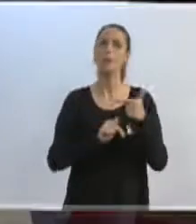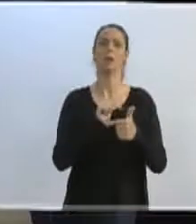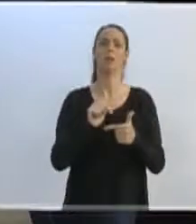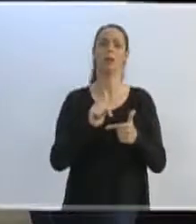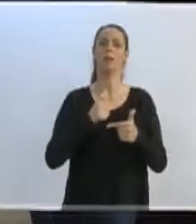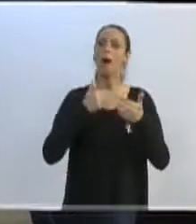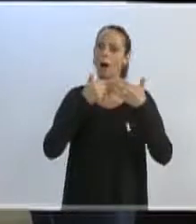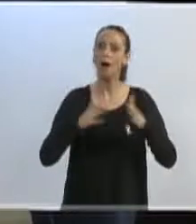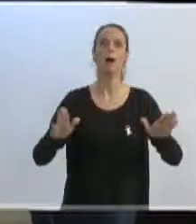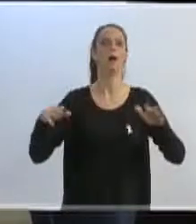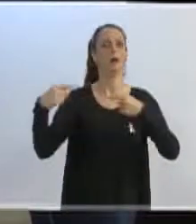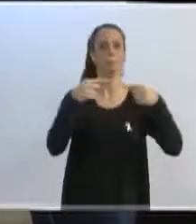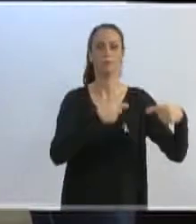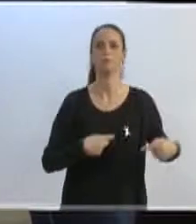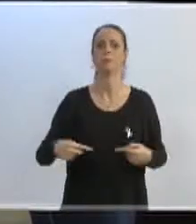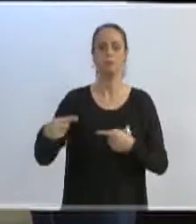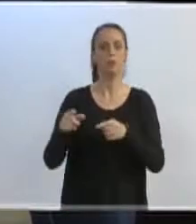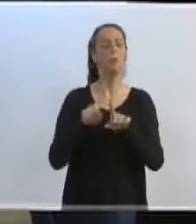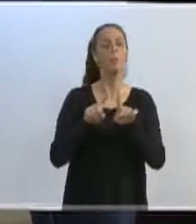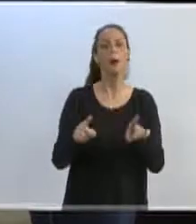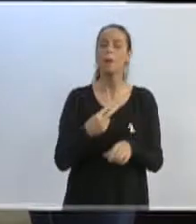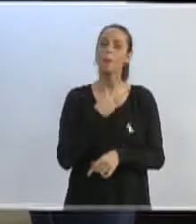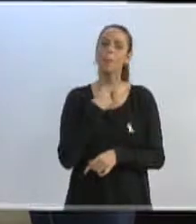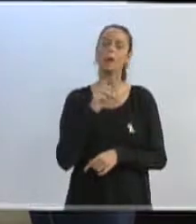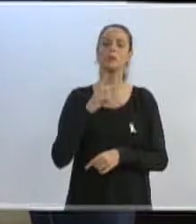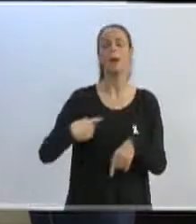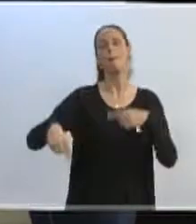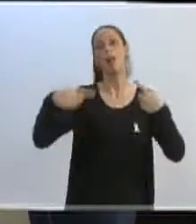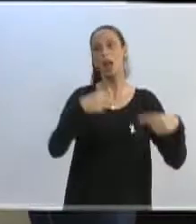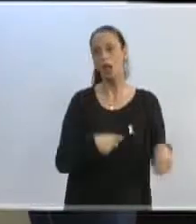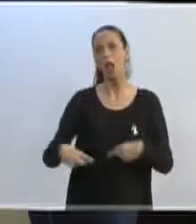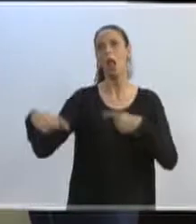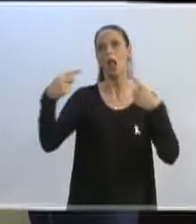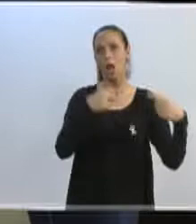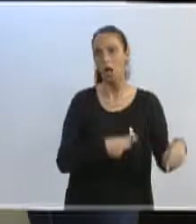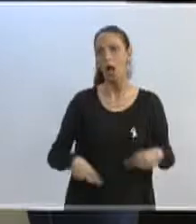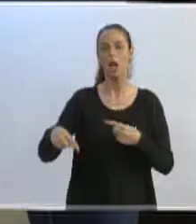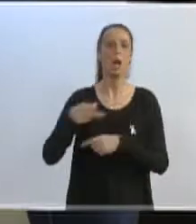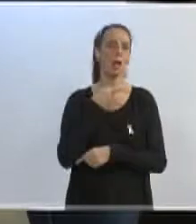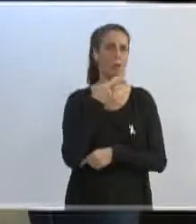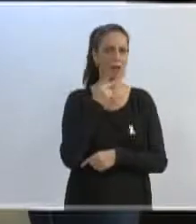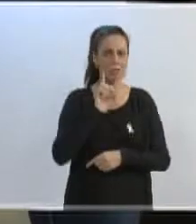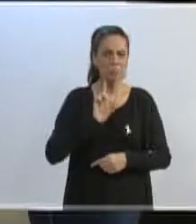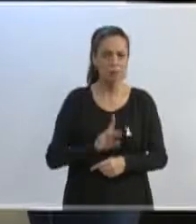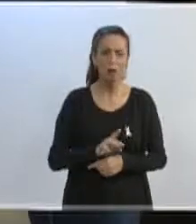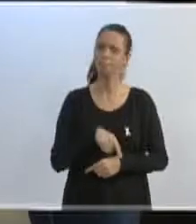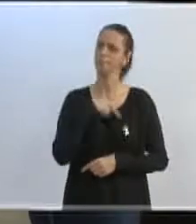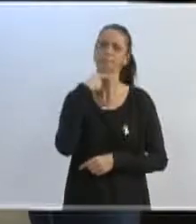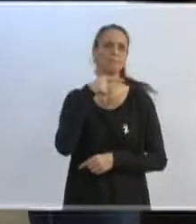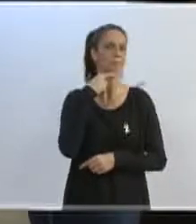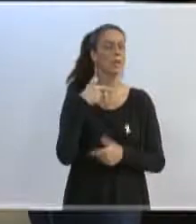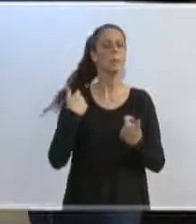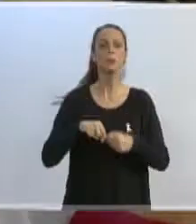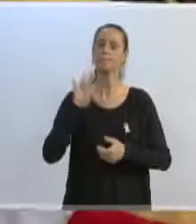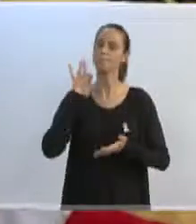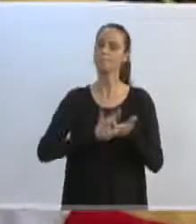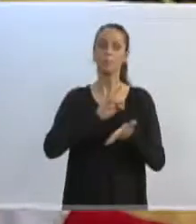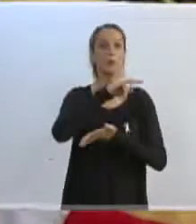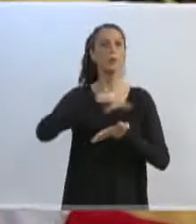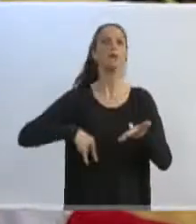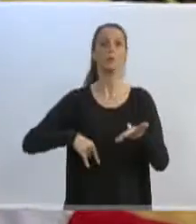amplo debate, mas não pode simplesmente ficar no debate, na falácia. Nós precisamos sair daqui com um